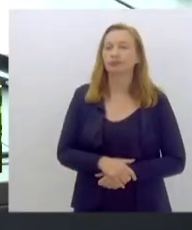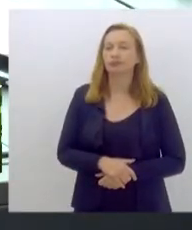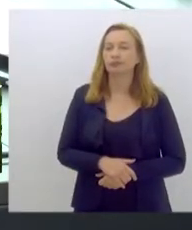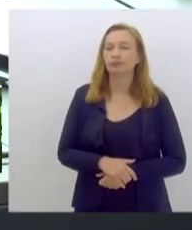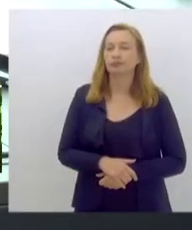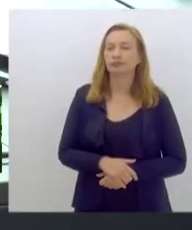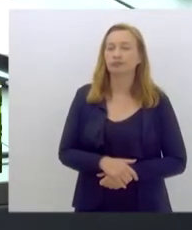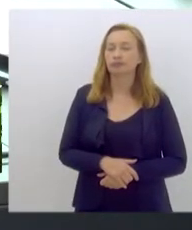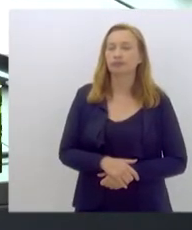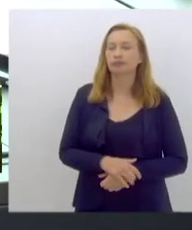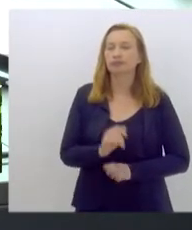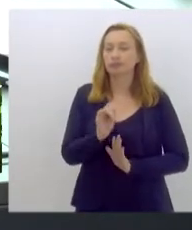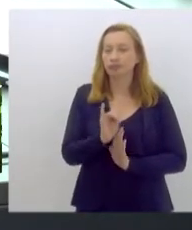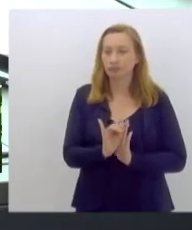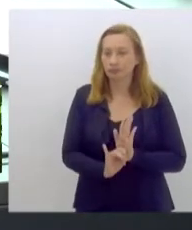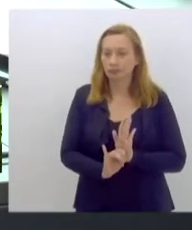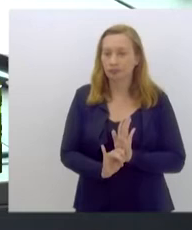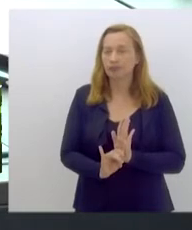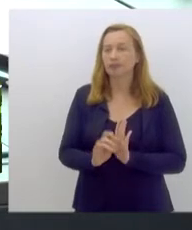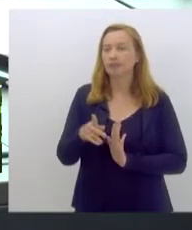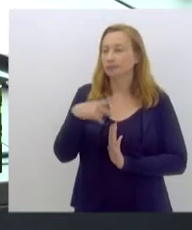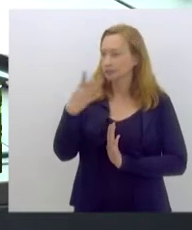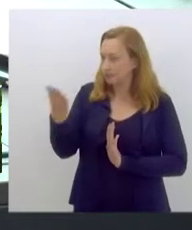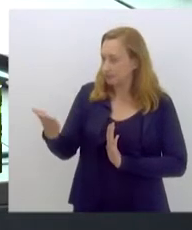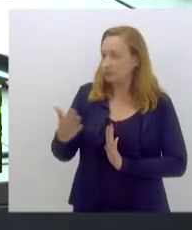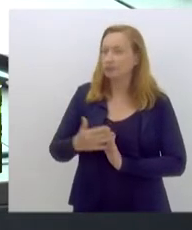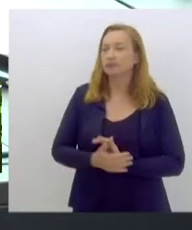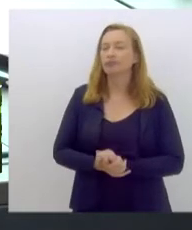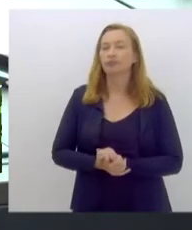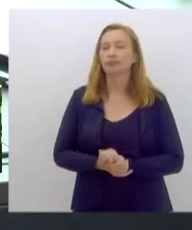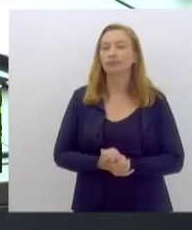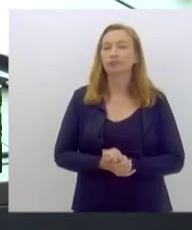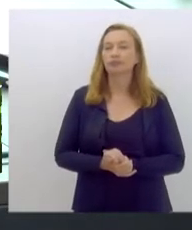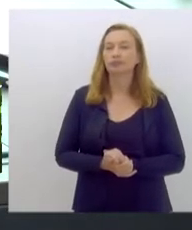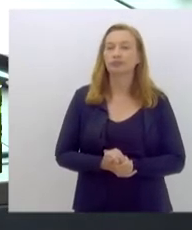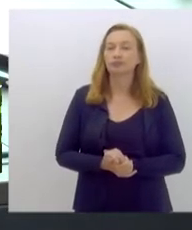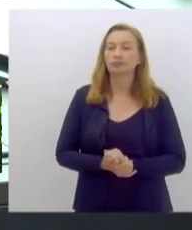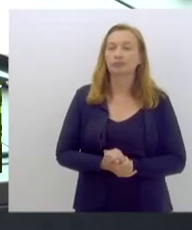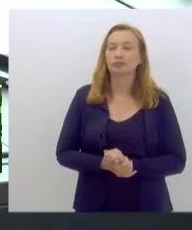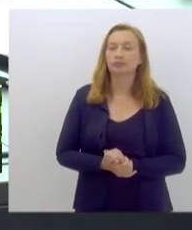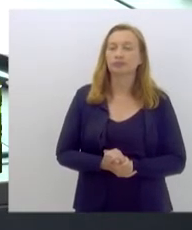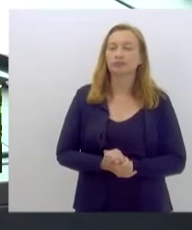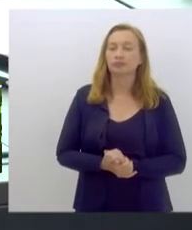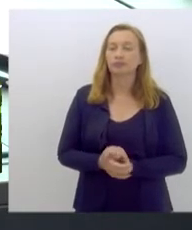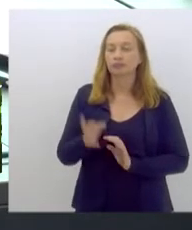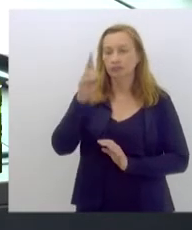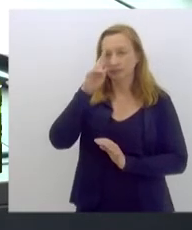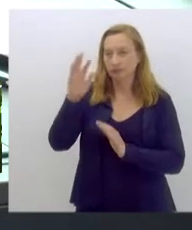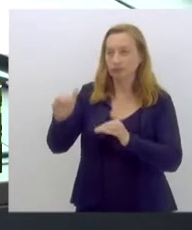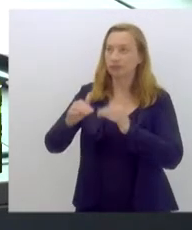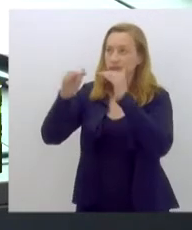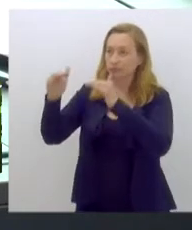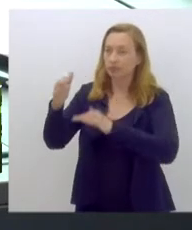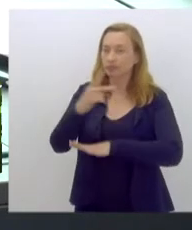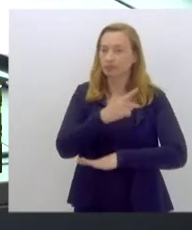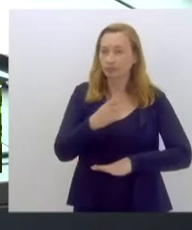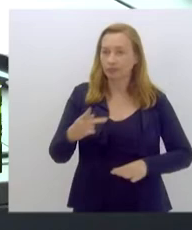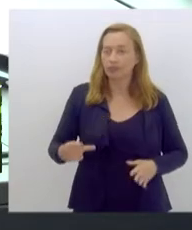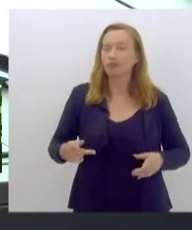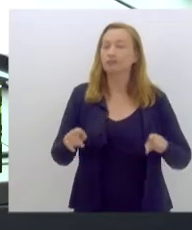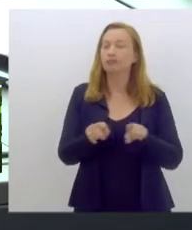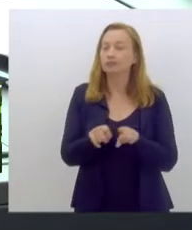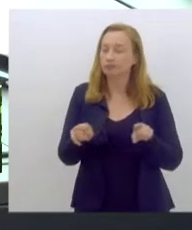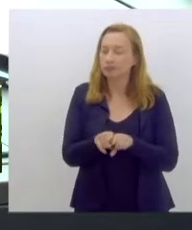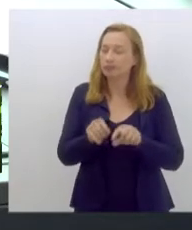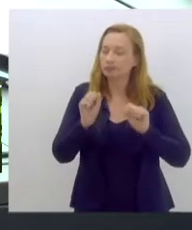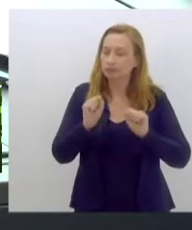do relator, por via de consequência, Vossa Excelência também